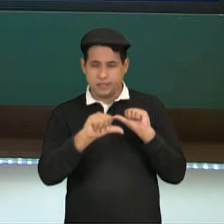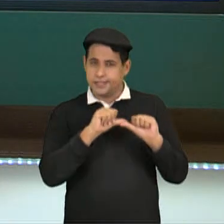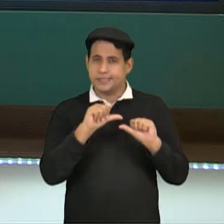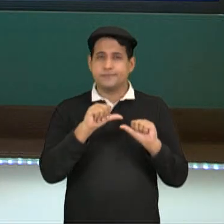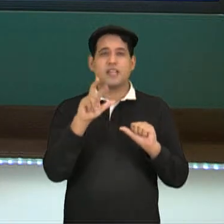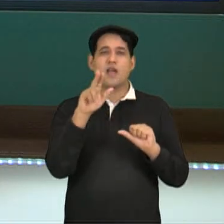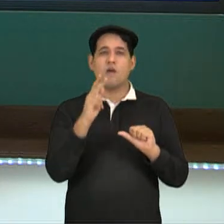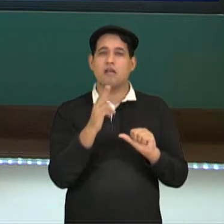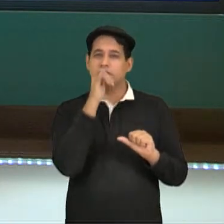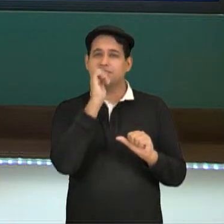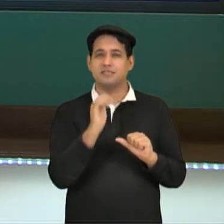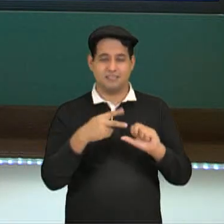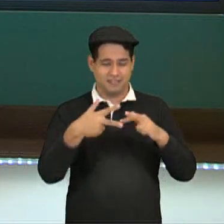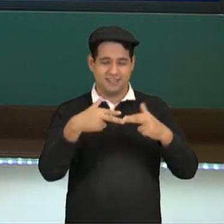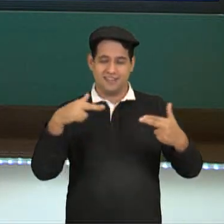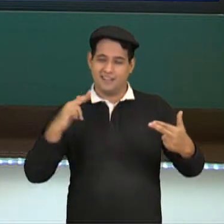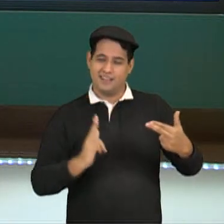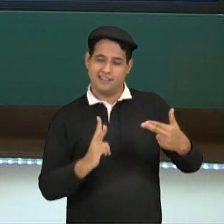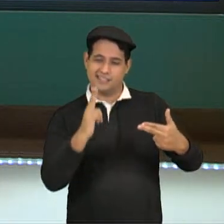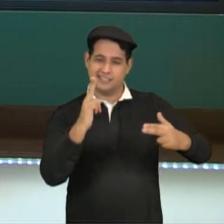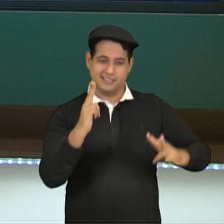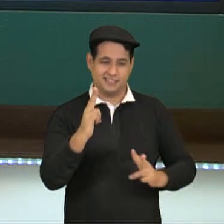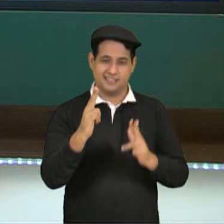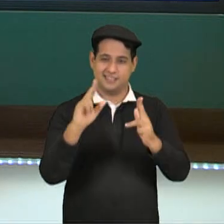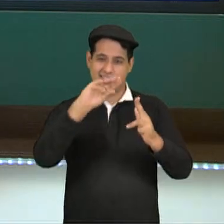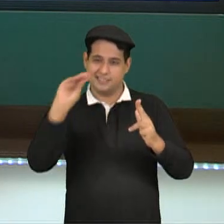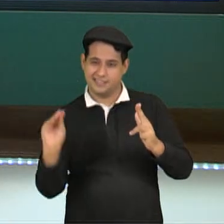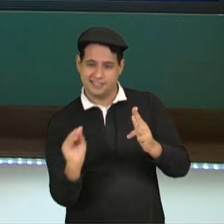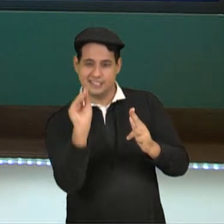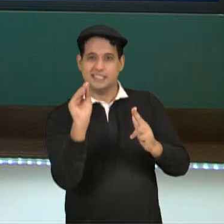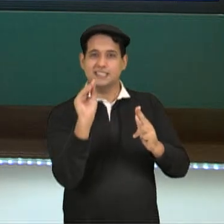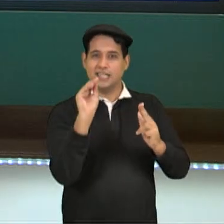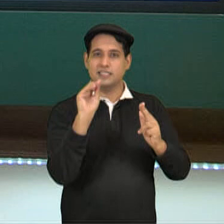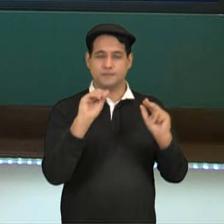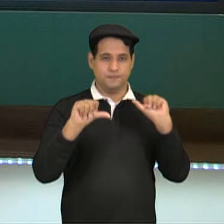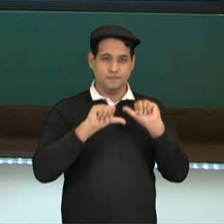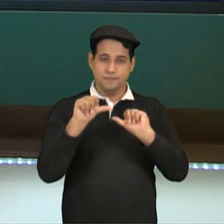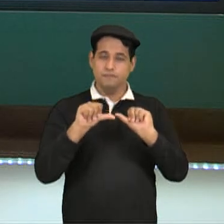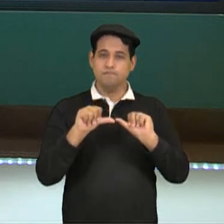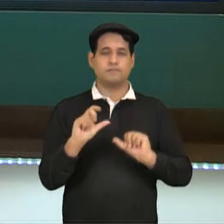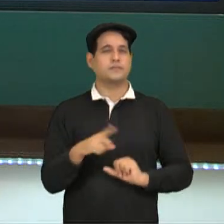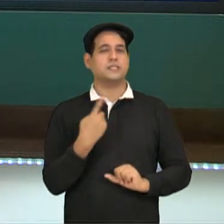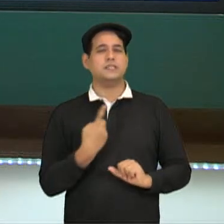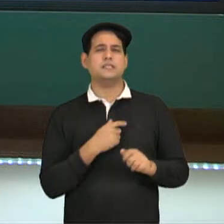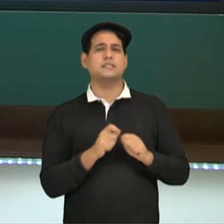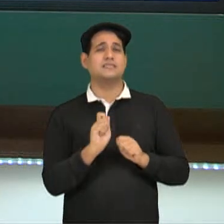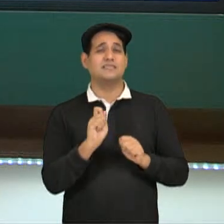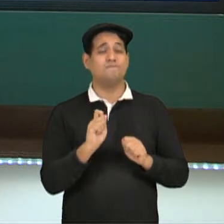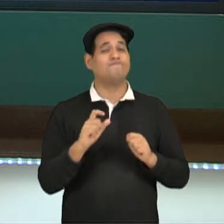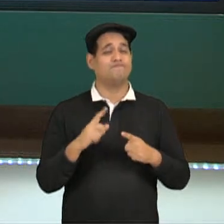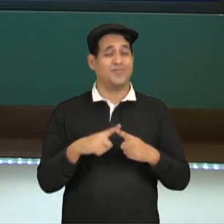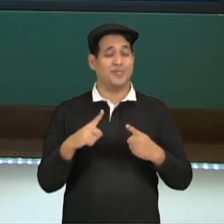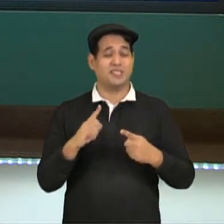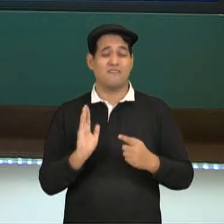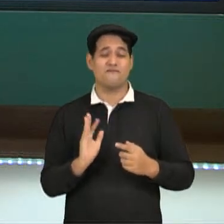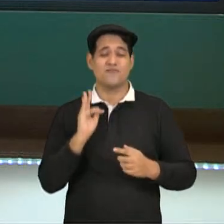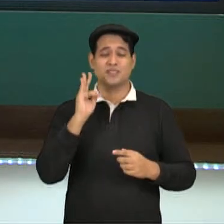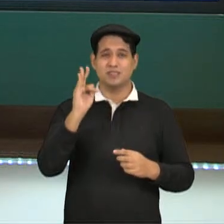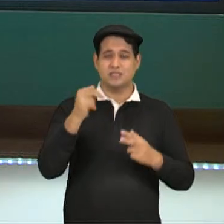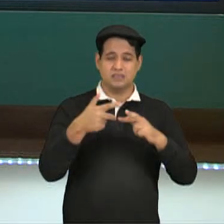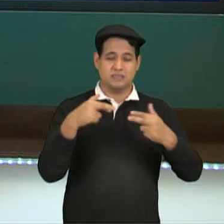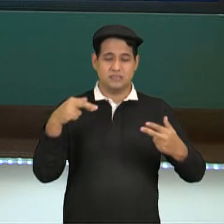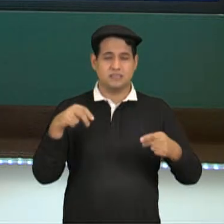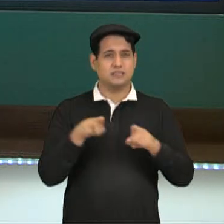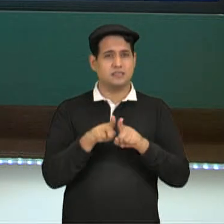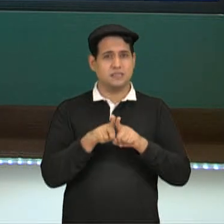como tesouras biológicas, você corta o problema e coloca a resolução no lugar, a gente pode acabar afetando genes, além